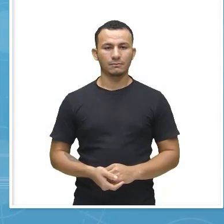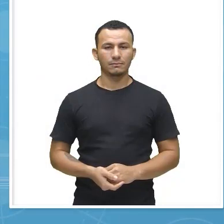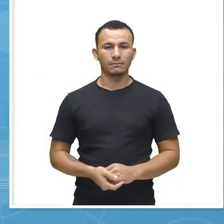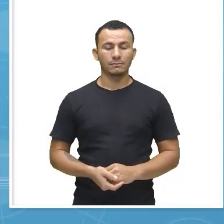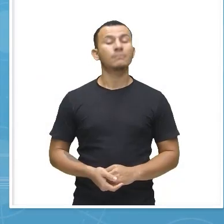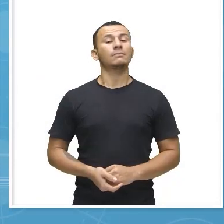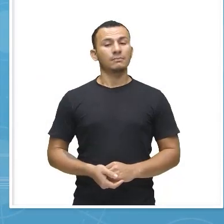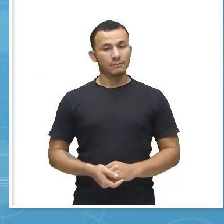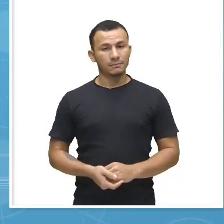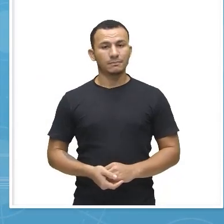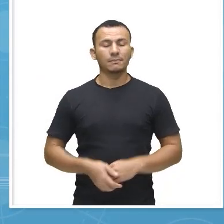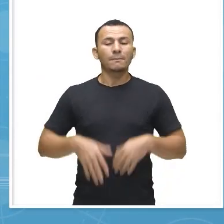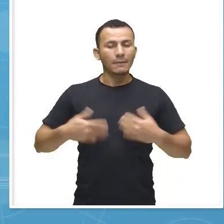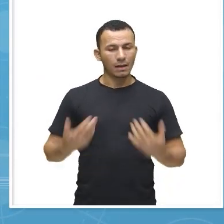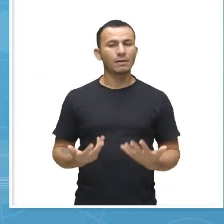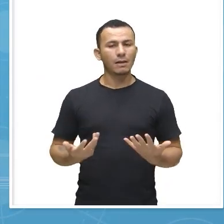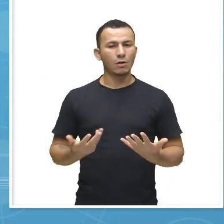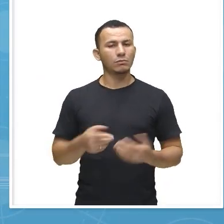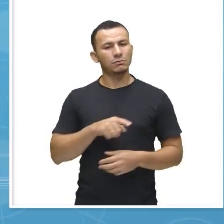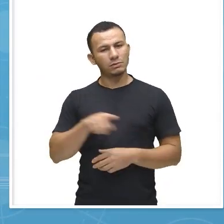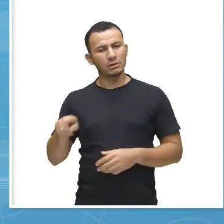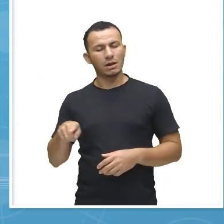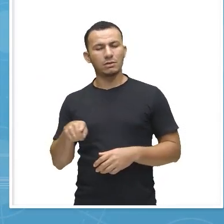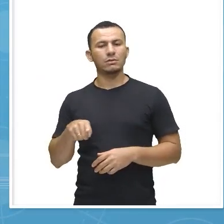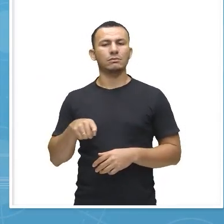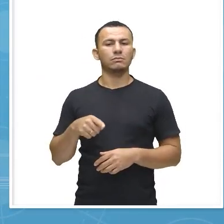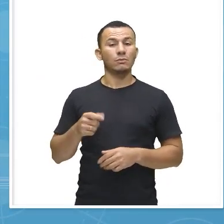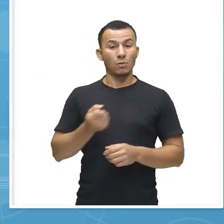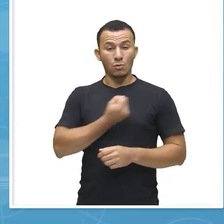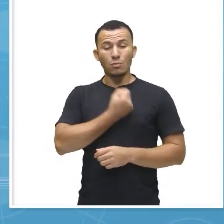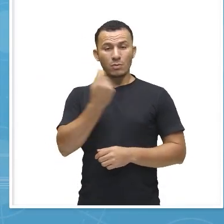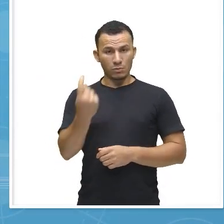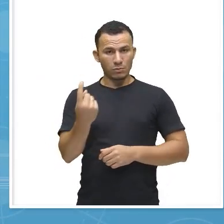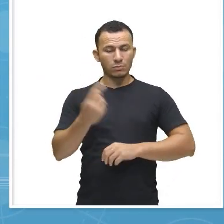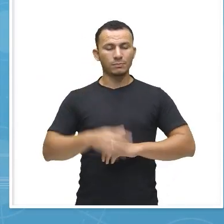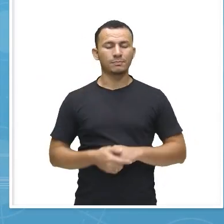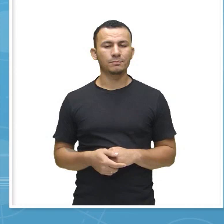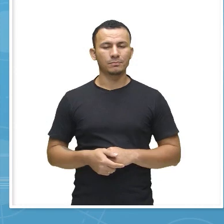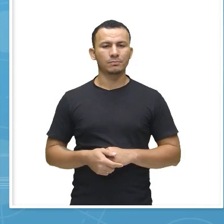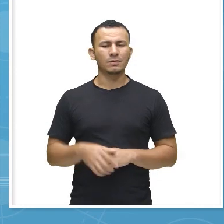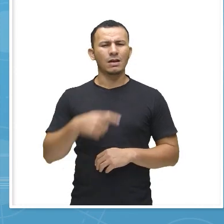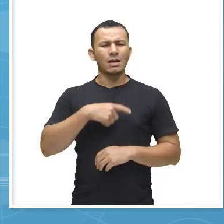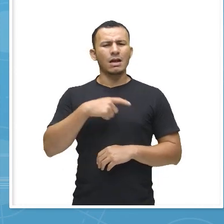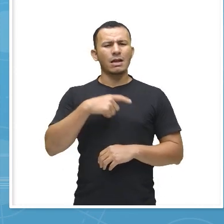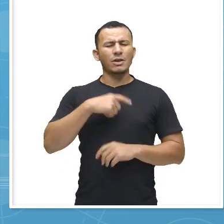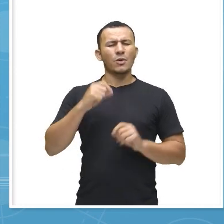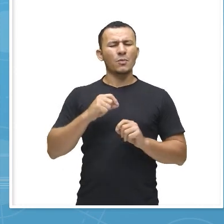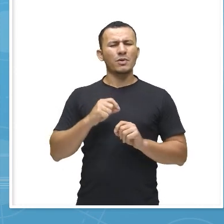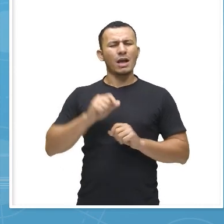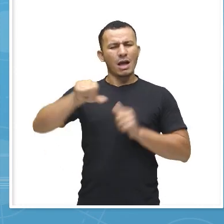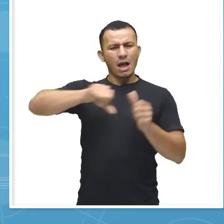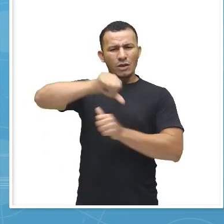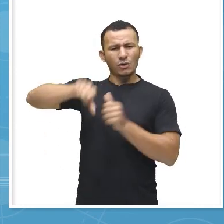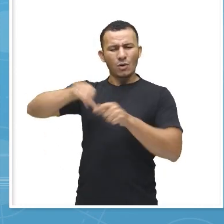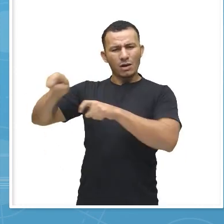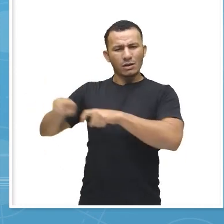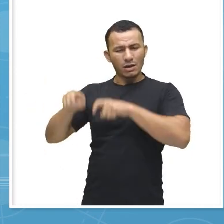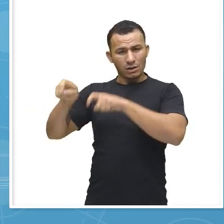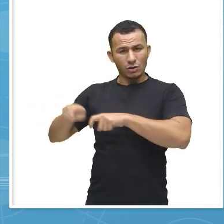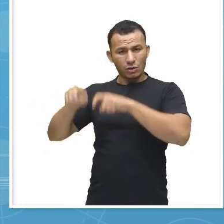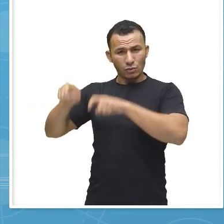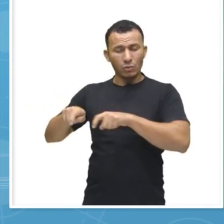Então, vamos lá, queridos alunos do 8º ano. Então, primeira questão. O acúmulo de capitais, a modernização da agricultura,